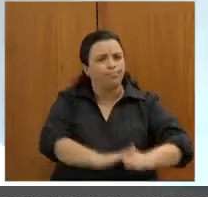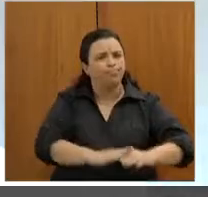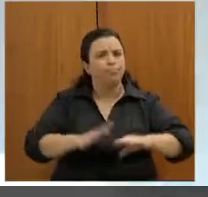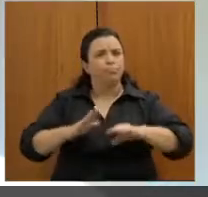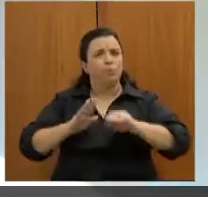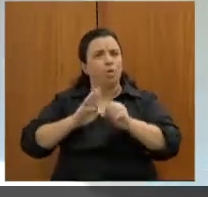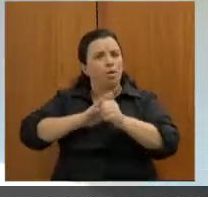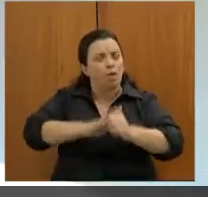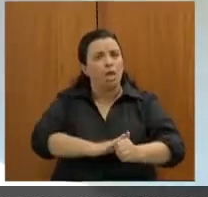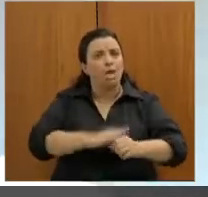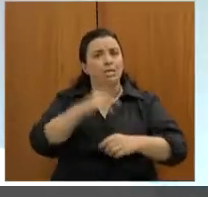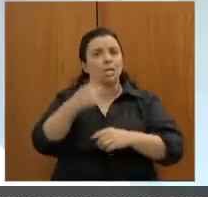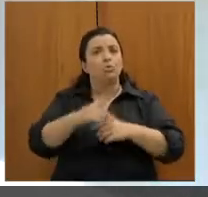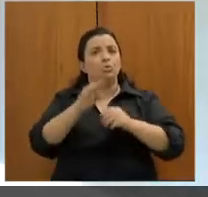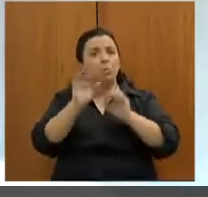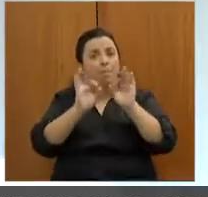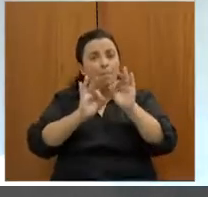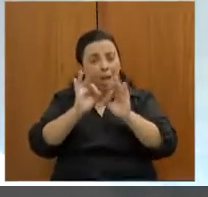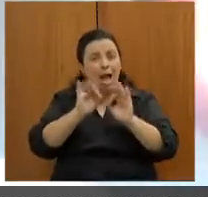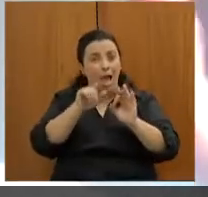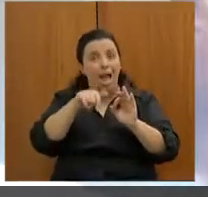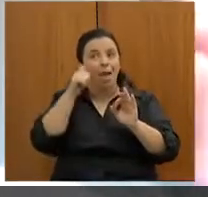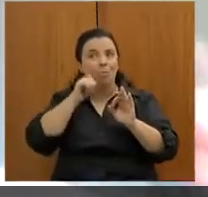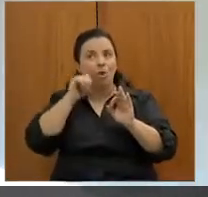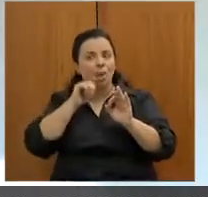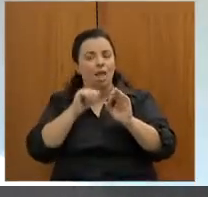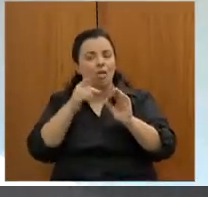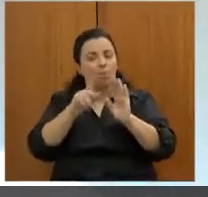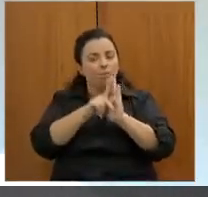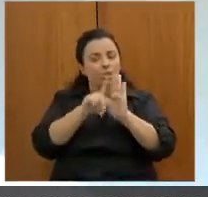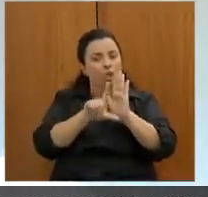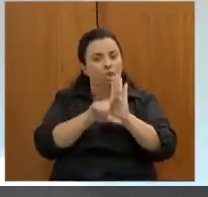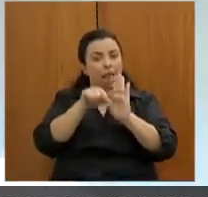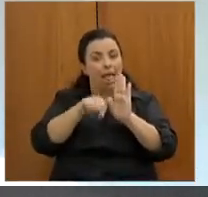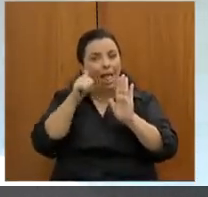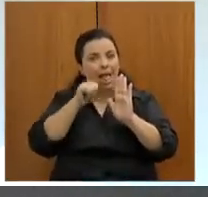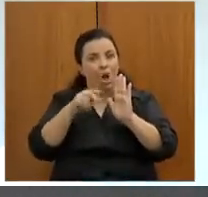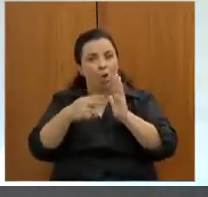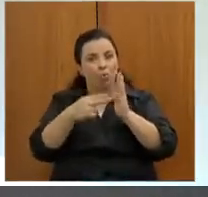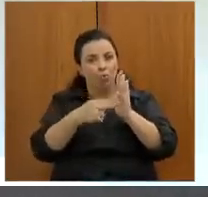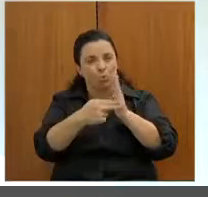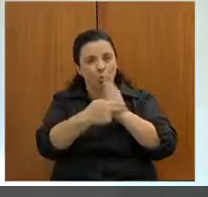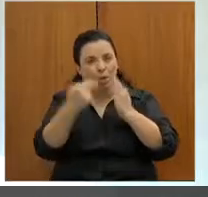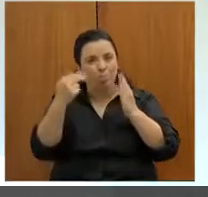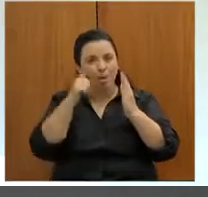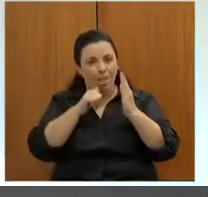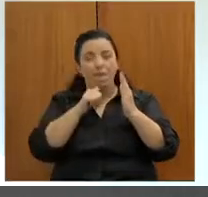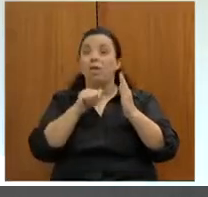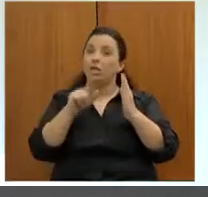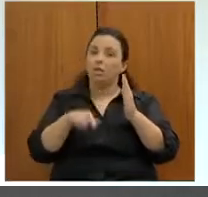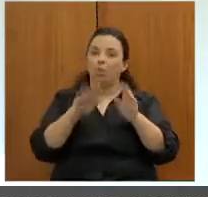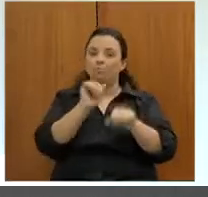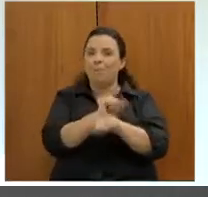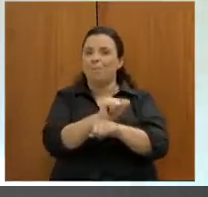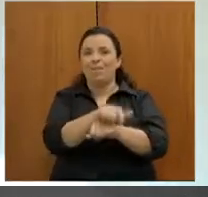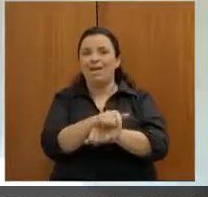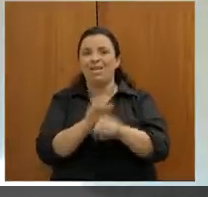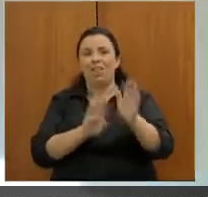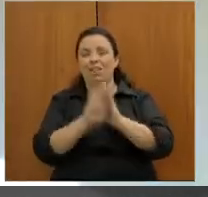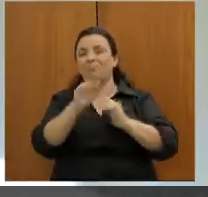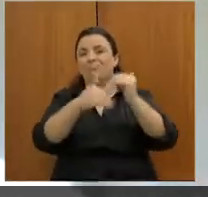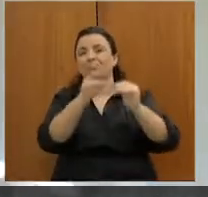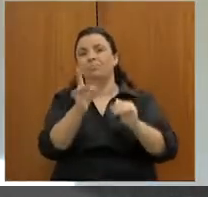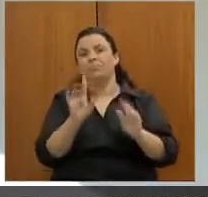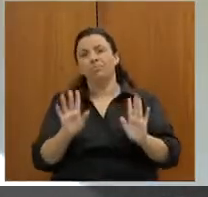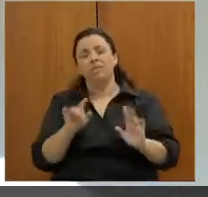parado só na ccj quando avança avança lentamente isso é invisibilizar nosso trabalho que